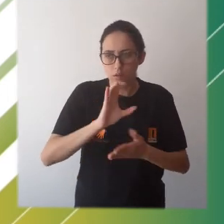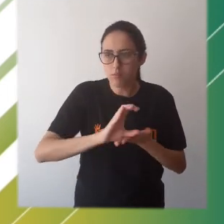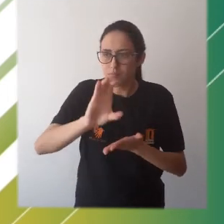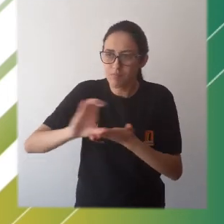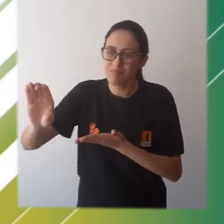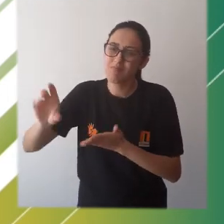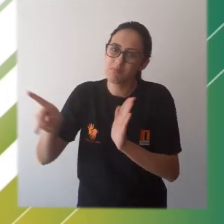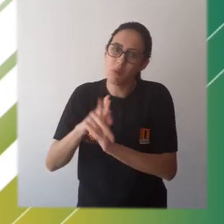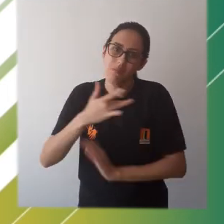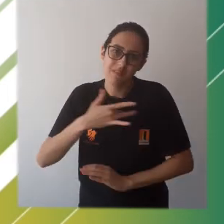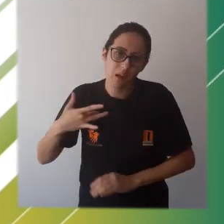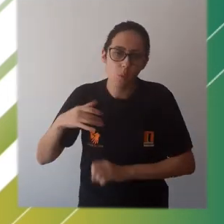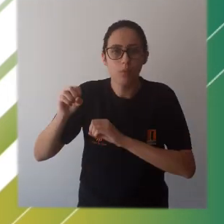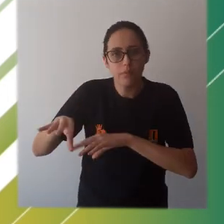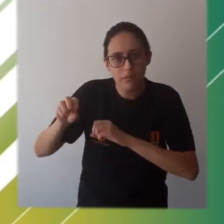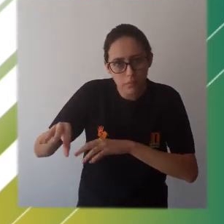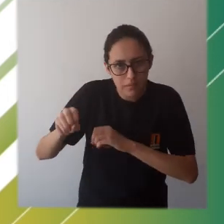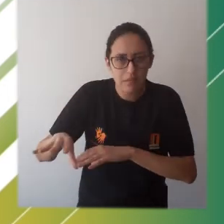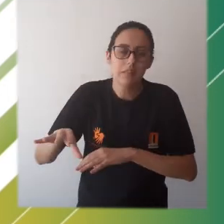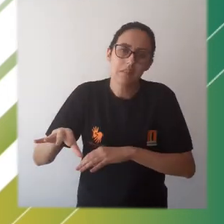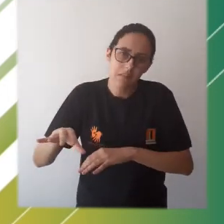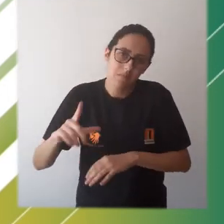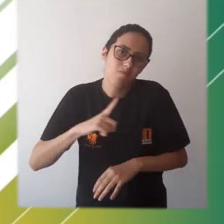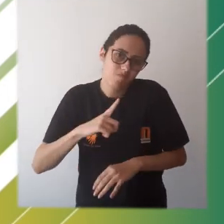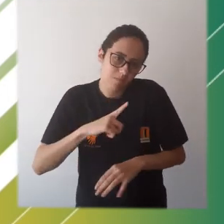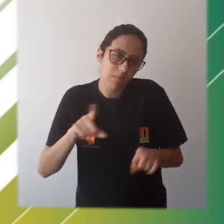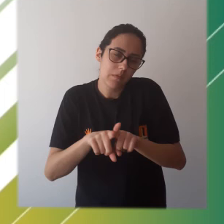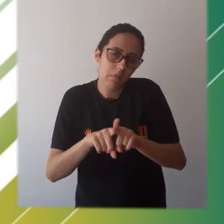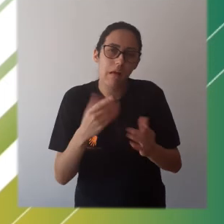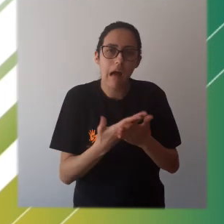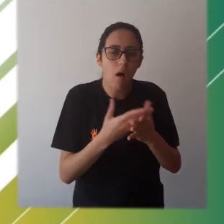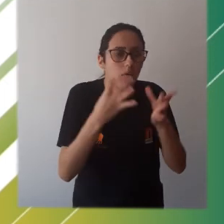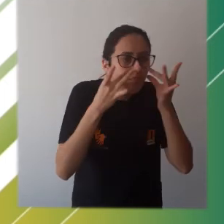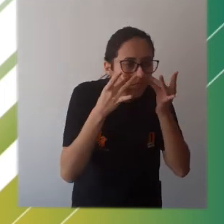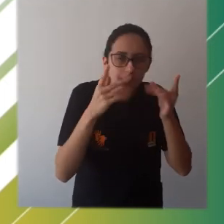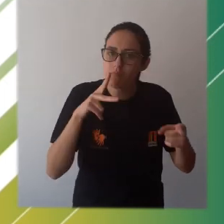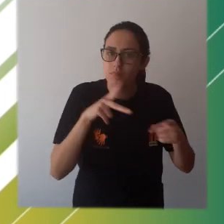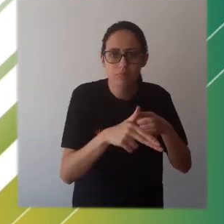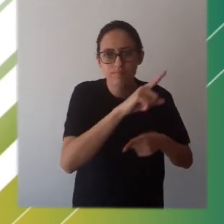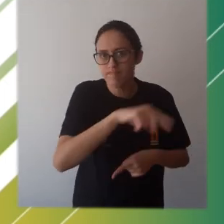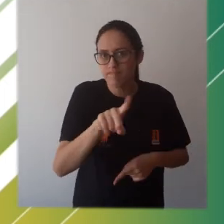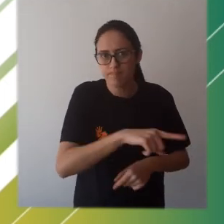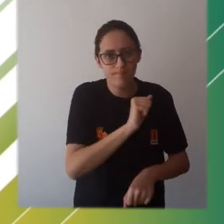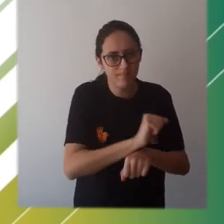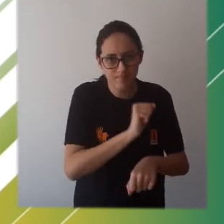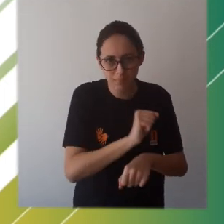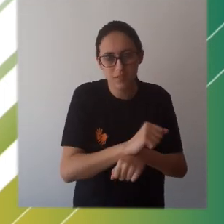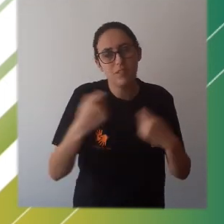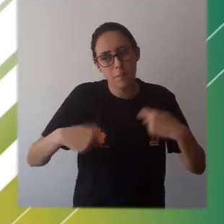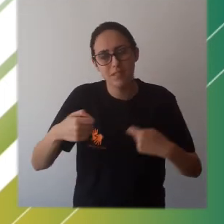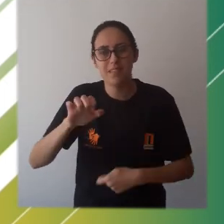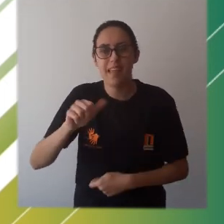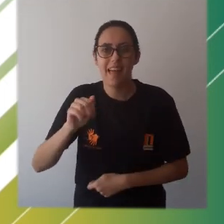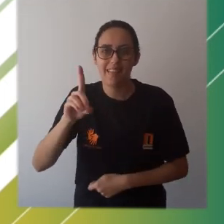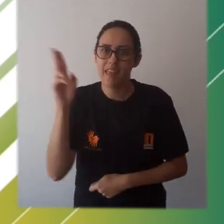do Estado para atendimento à saúde e à educação, né, em função também do cancelamento das aulas presenciais e a implantação